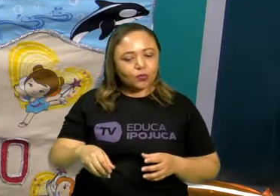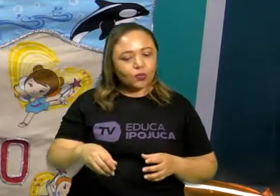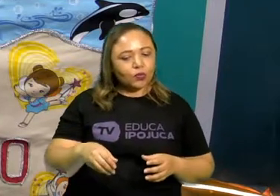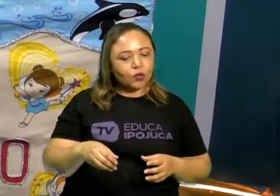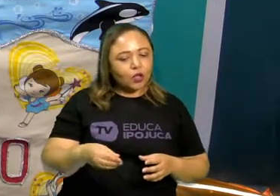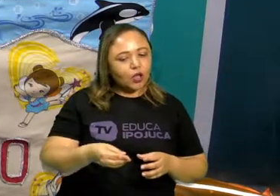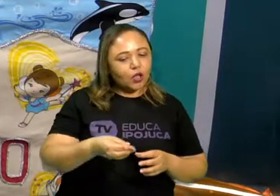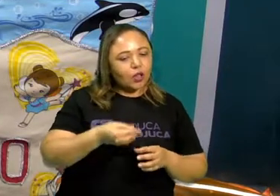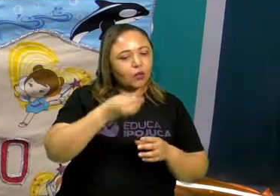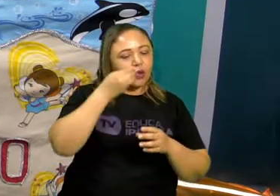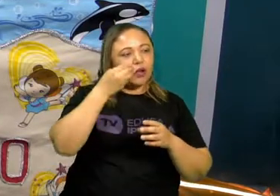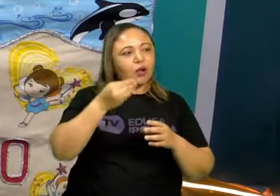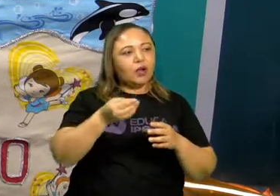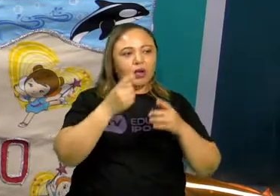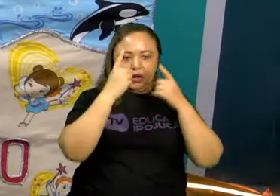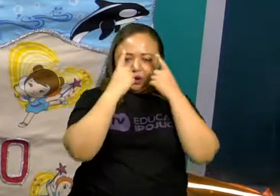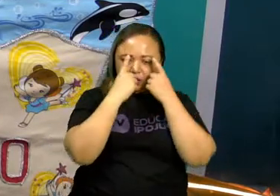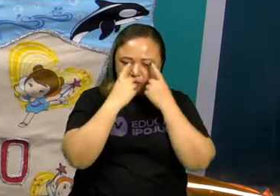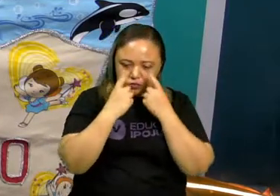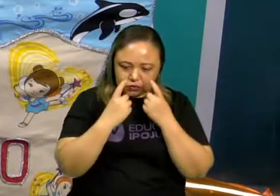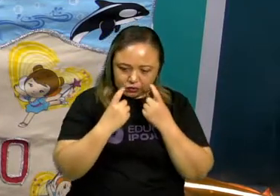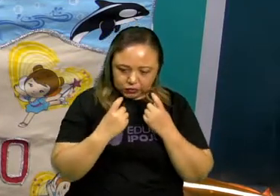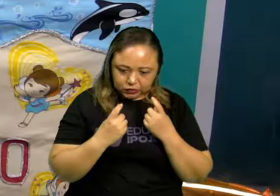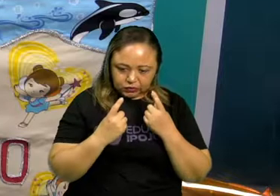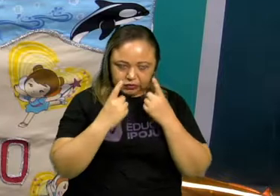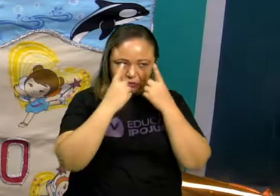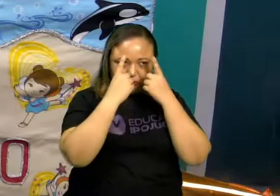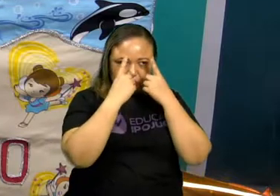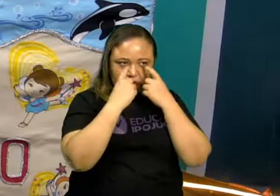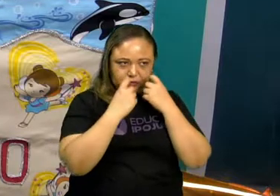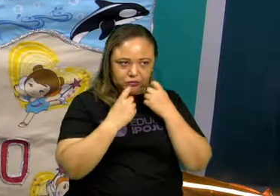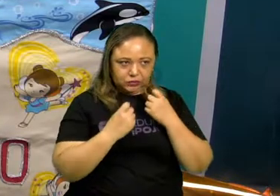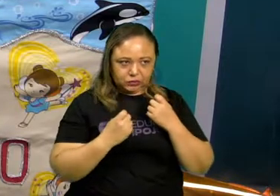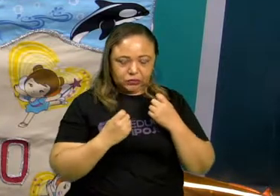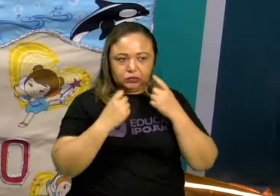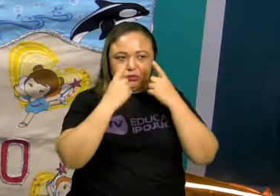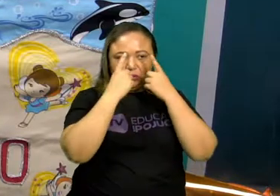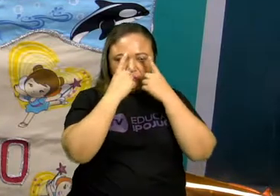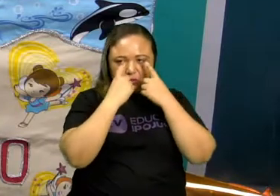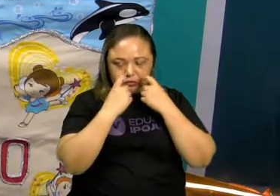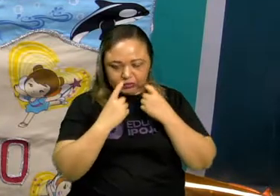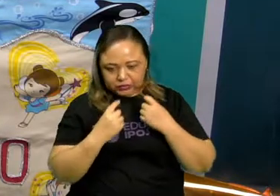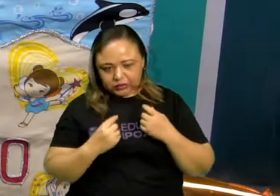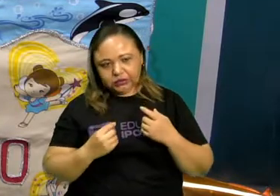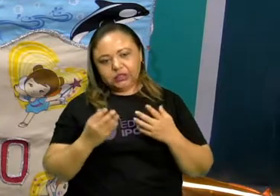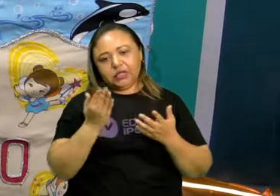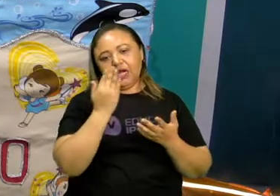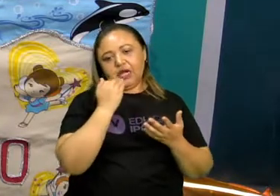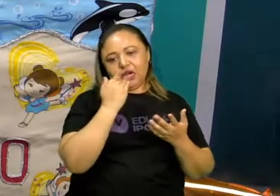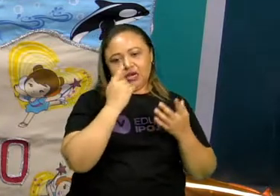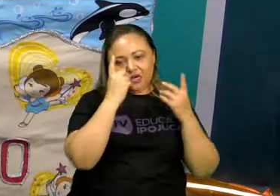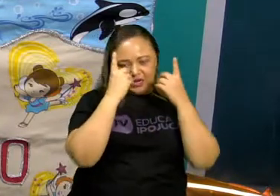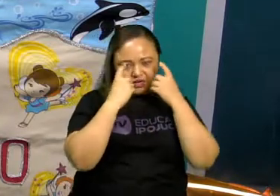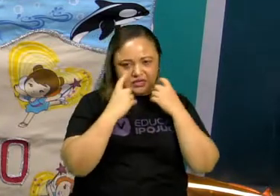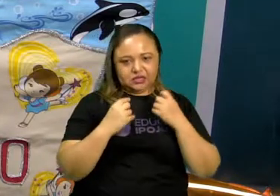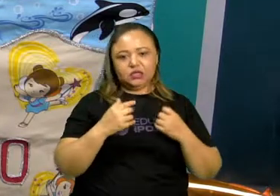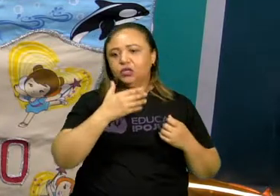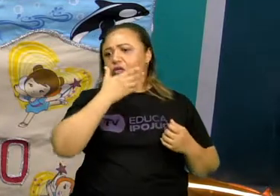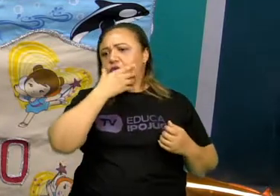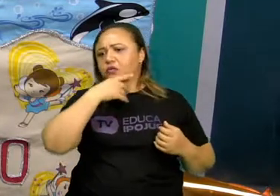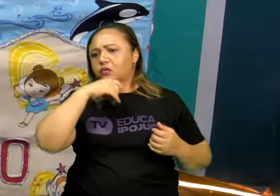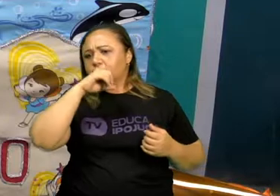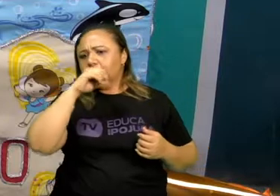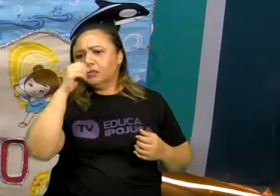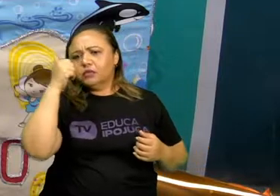mingau, ele ficou chorando. Ai, meu Deus. Que comeram meu mingau. E o papai urso